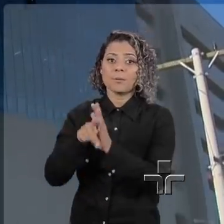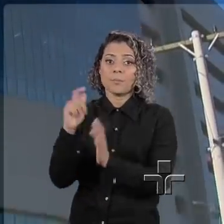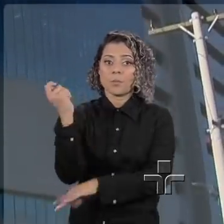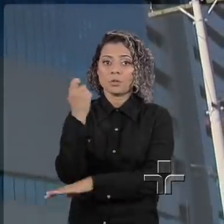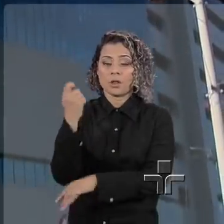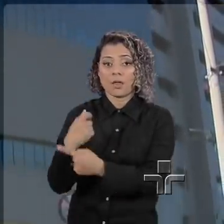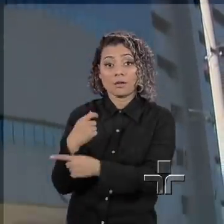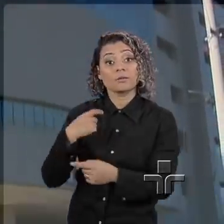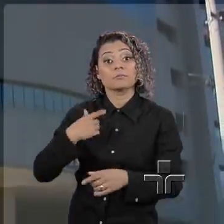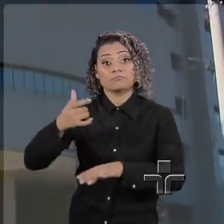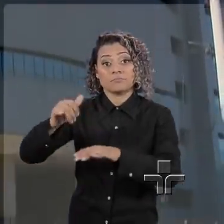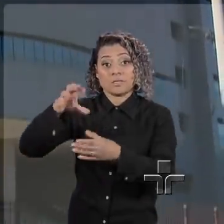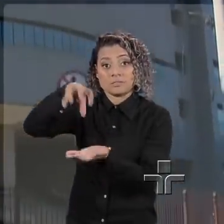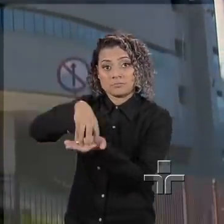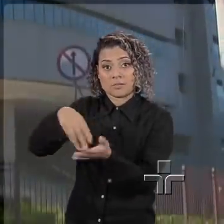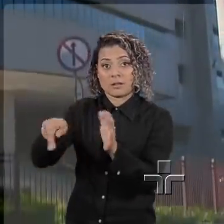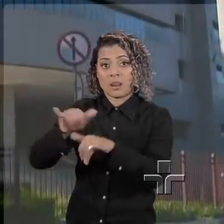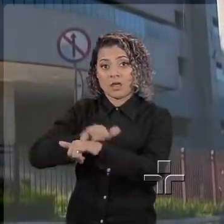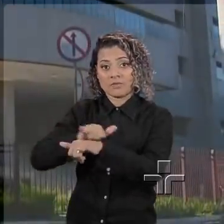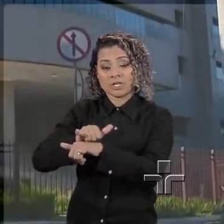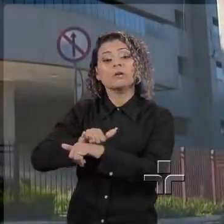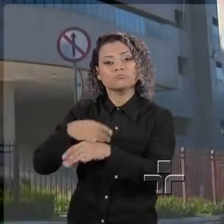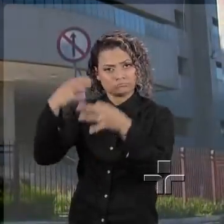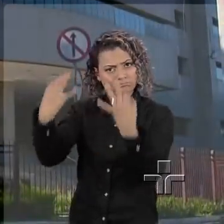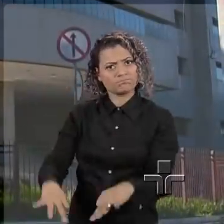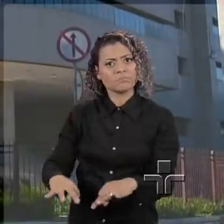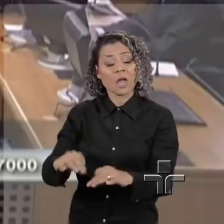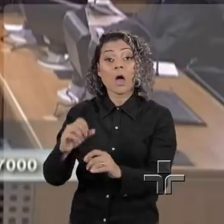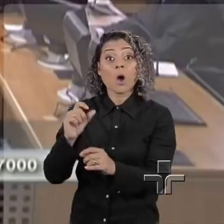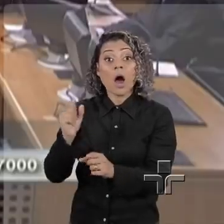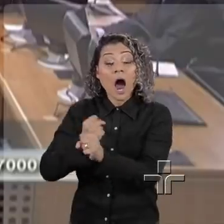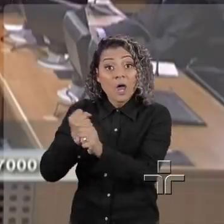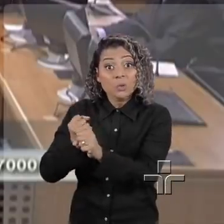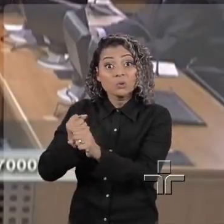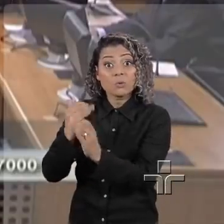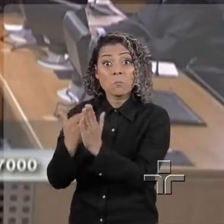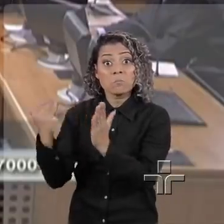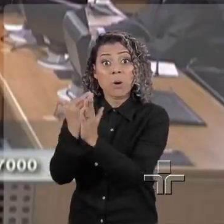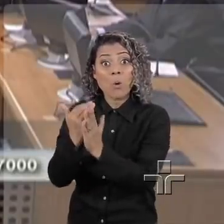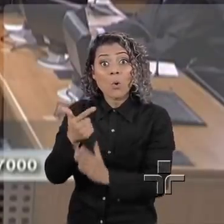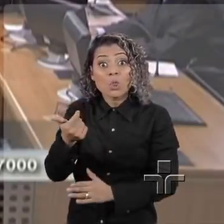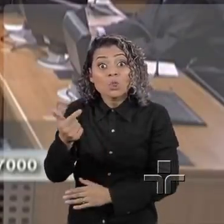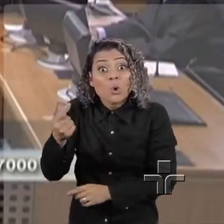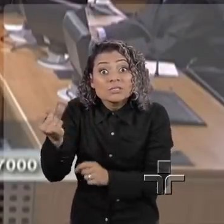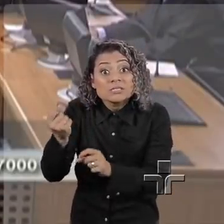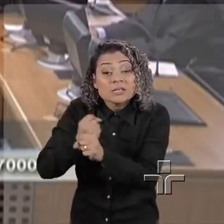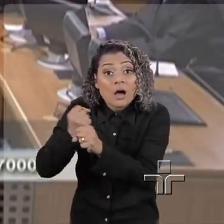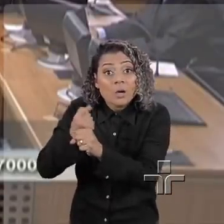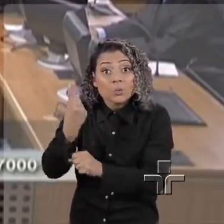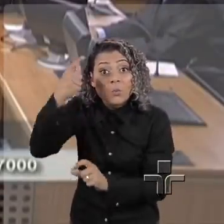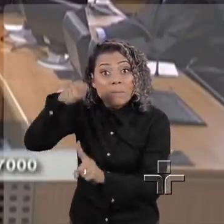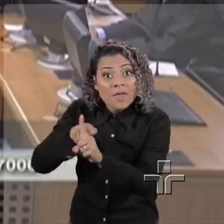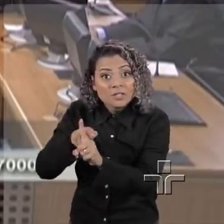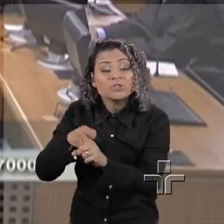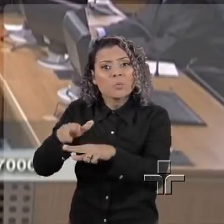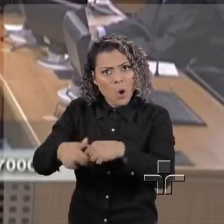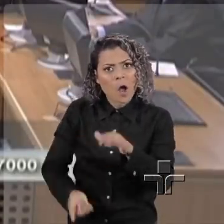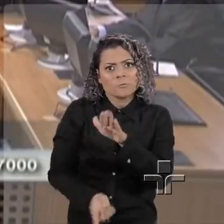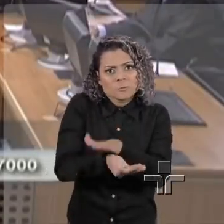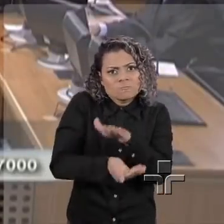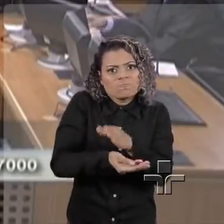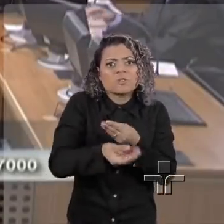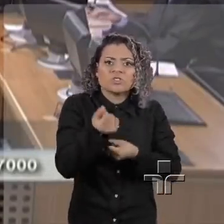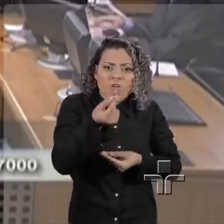Lava Jato, confirmou a condenação e aumentou a pena de Lula para 12 anos e 1 mês por corrupção e lavagem de dinheiro